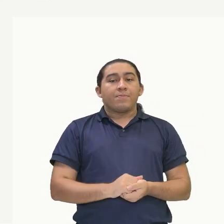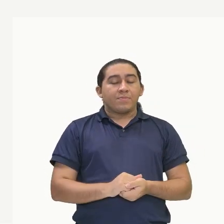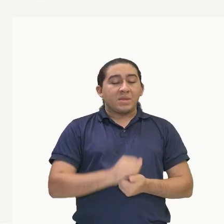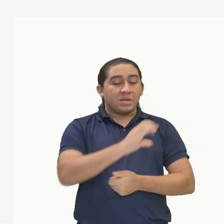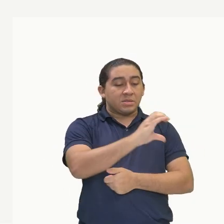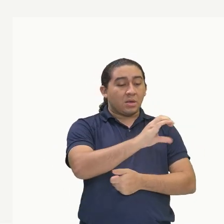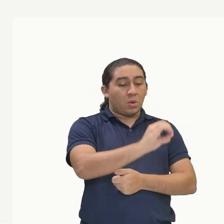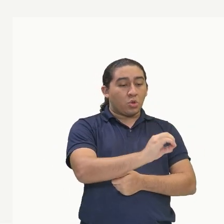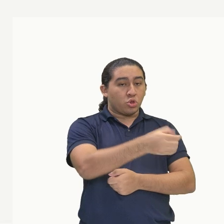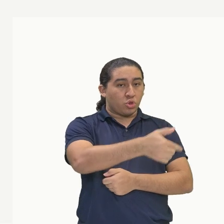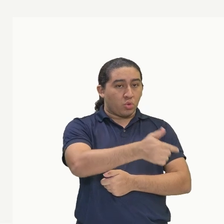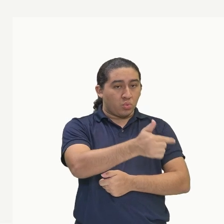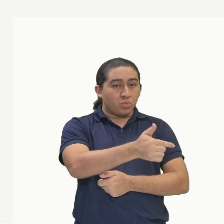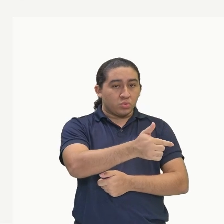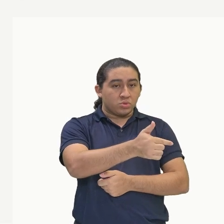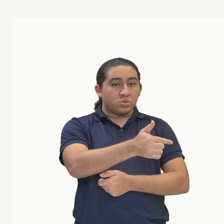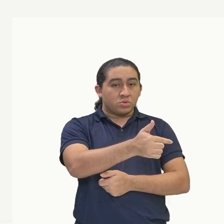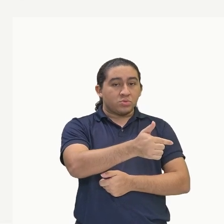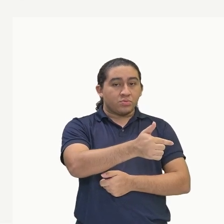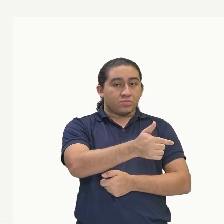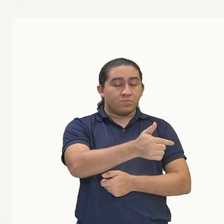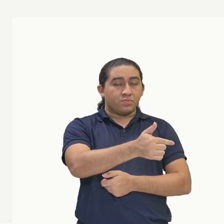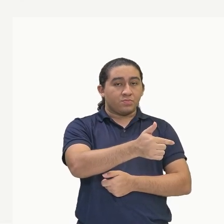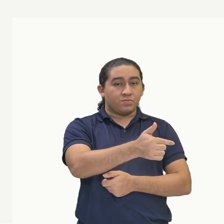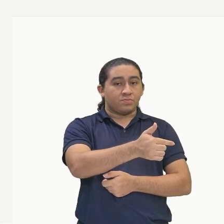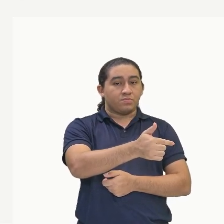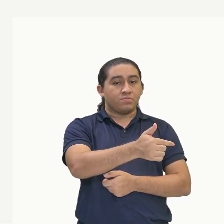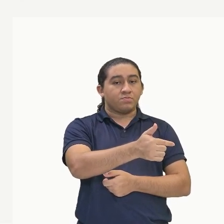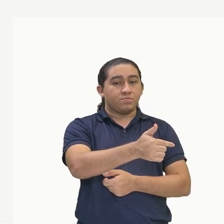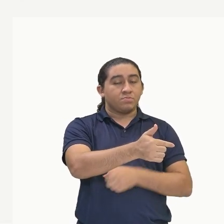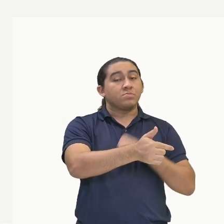carbono, CO2, tá? Ó, nesse